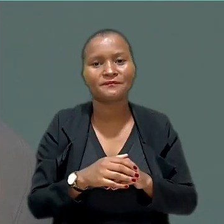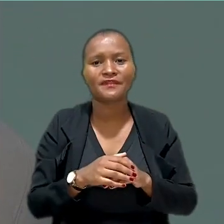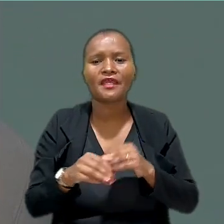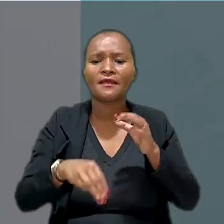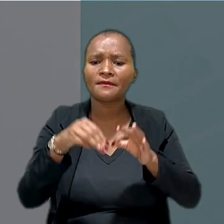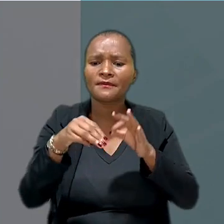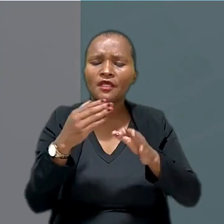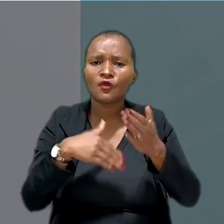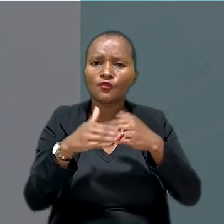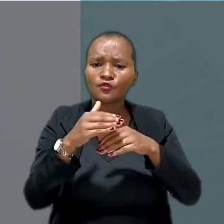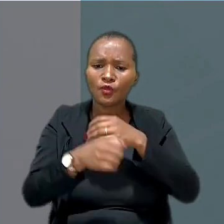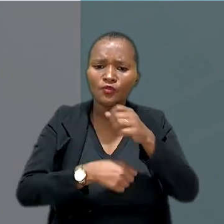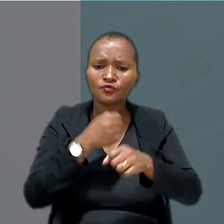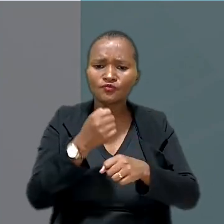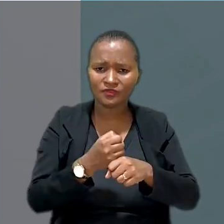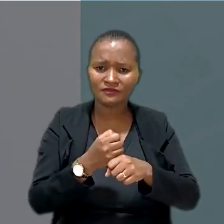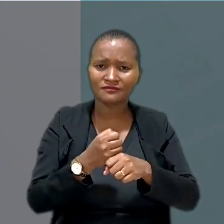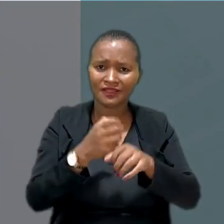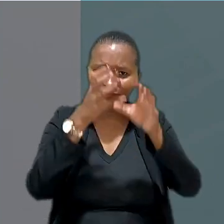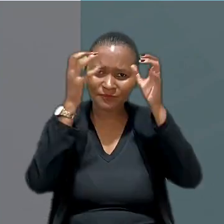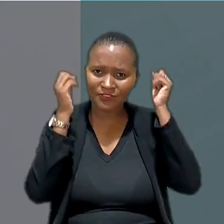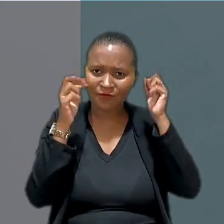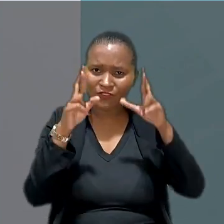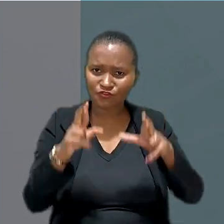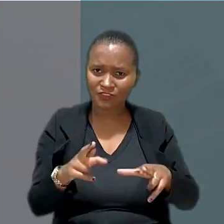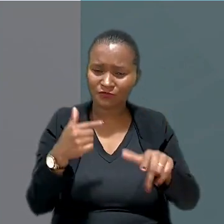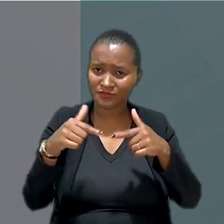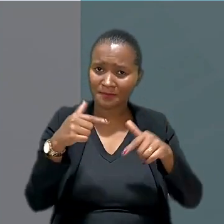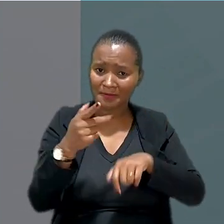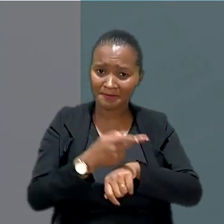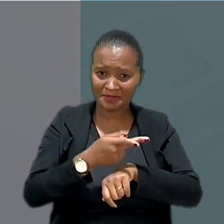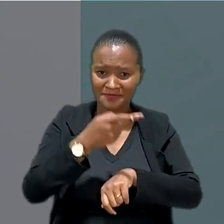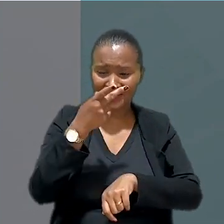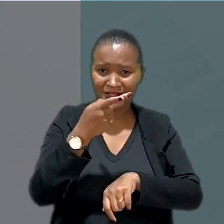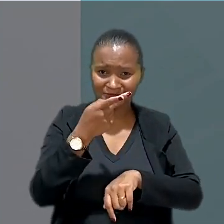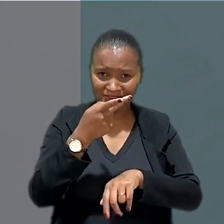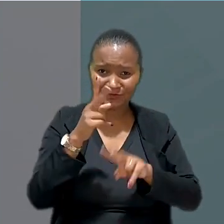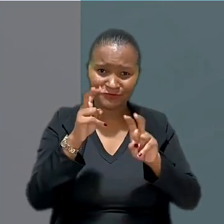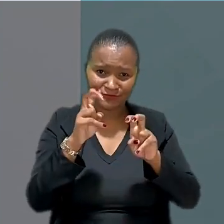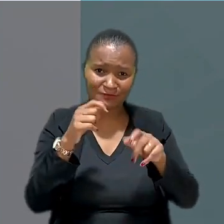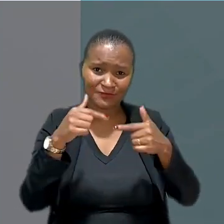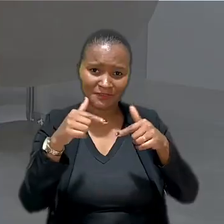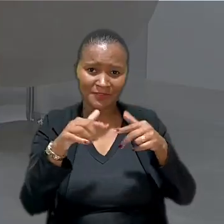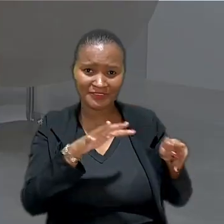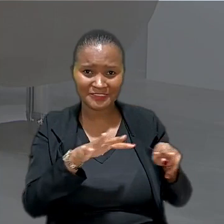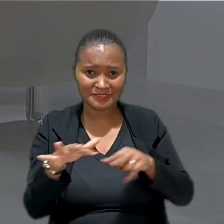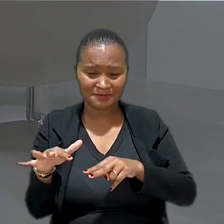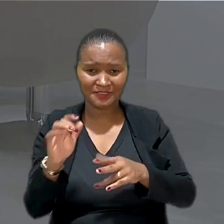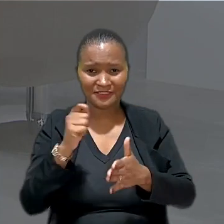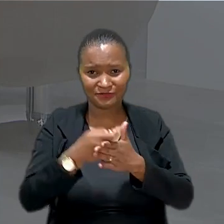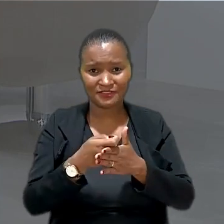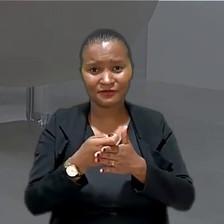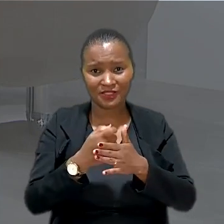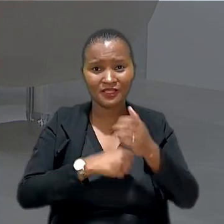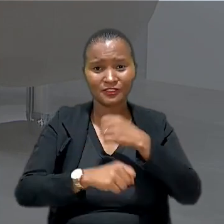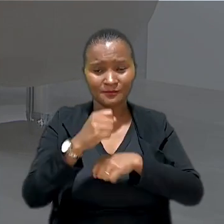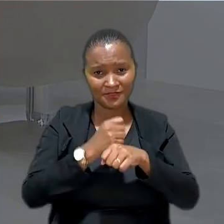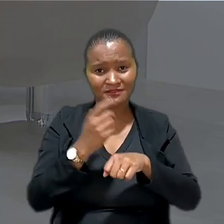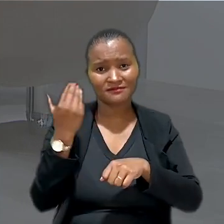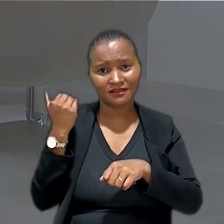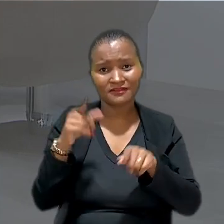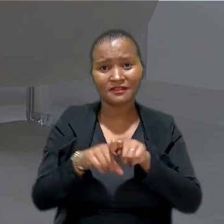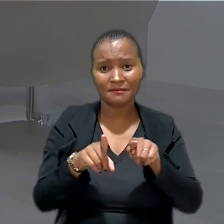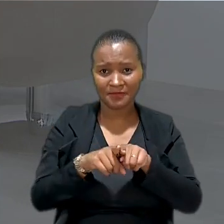os anos os tribunais regionais do trabalho são premiados em relação à atuação durante a semana da execução. Desde o ano passado, as varas também